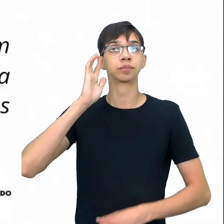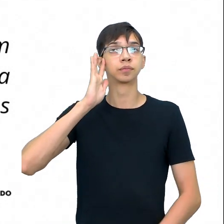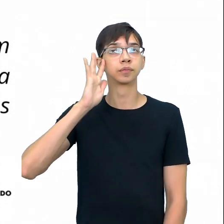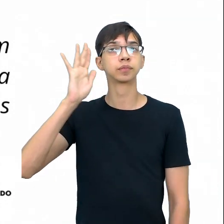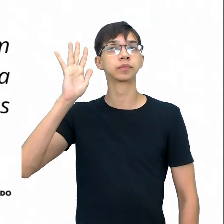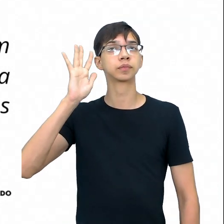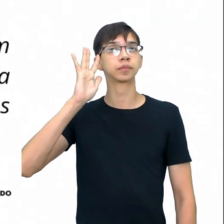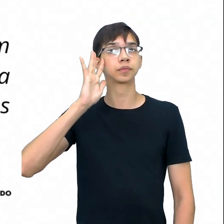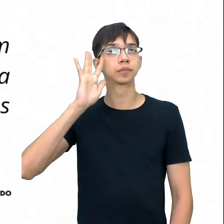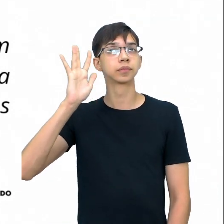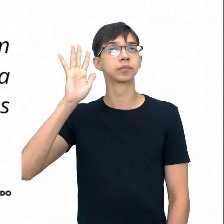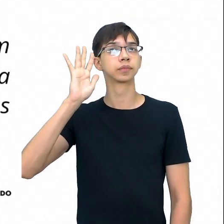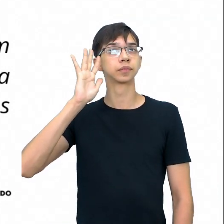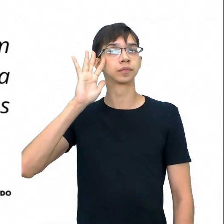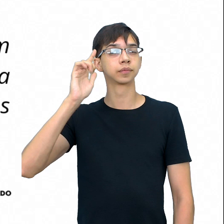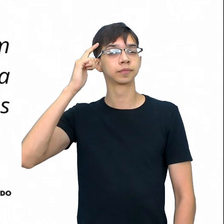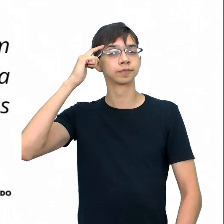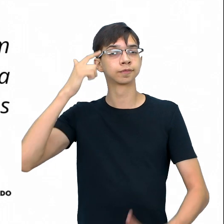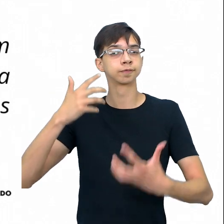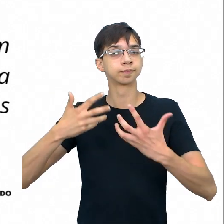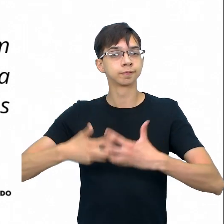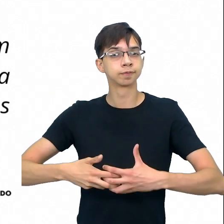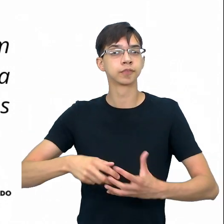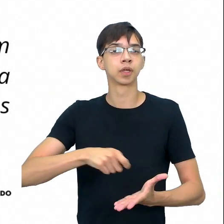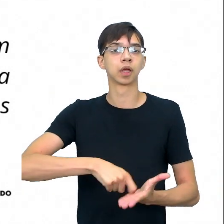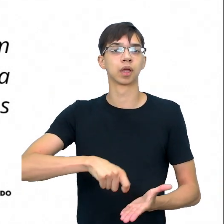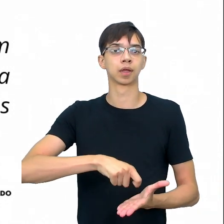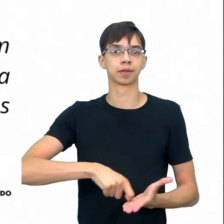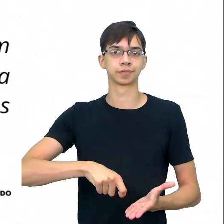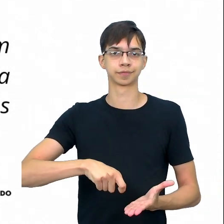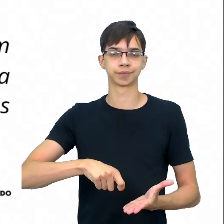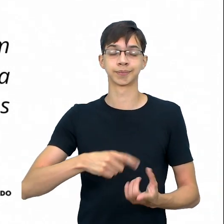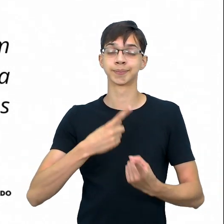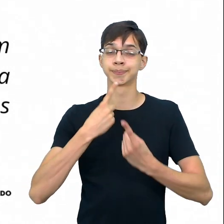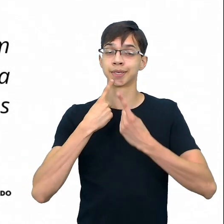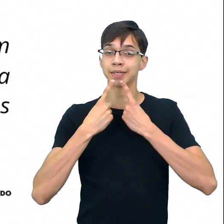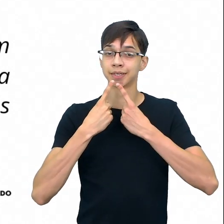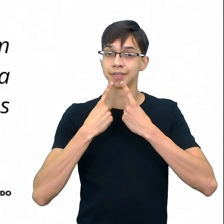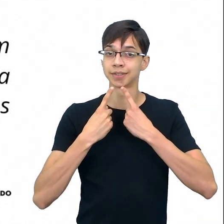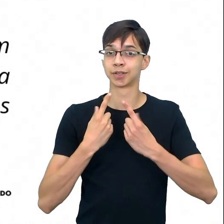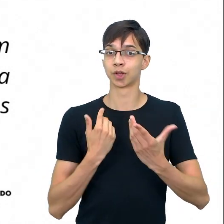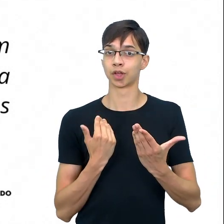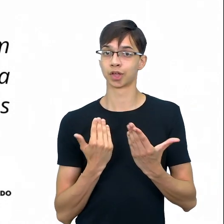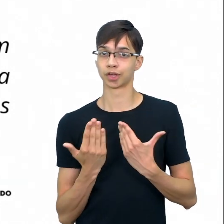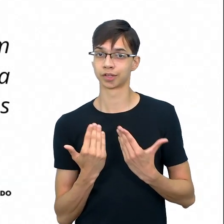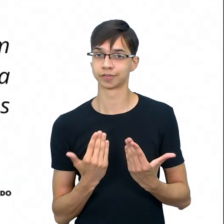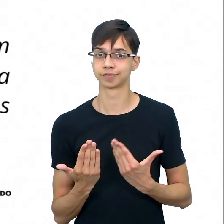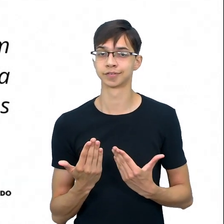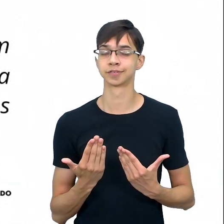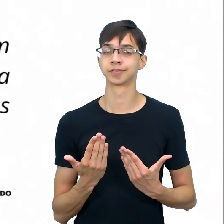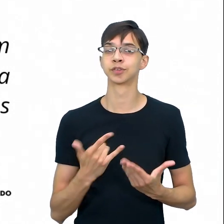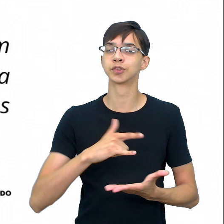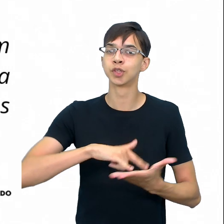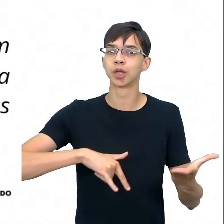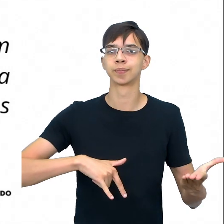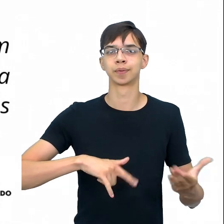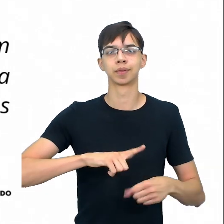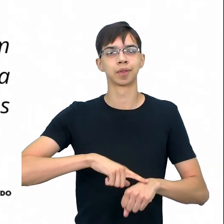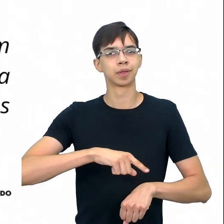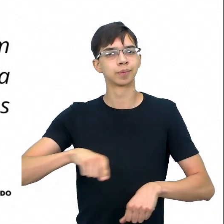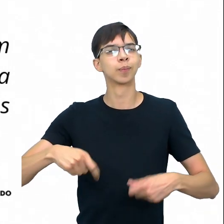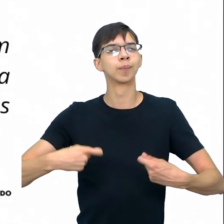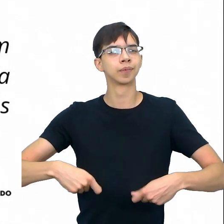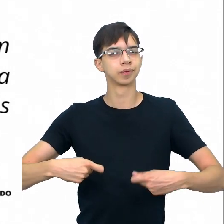conversando. A gente pede para que vocês mantenham um documento, né? Para que vocês tenham esses momentos de refletir mesmo sobre o que a gente